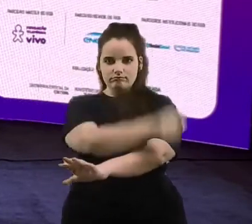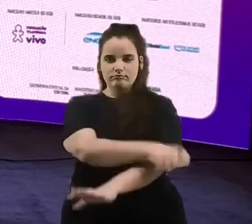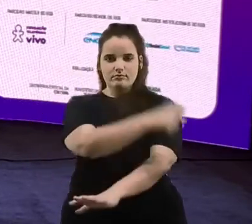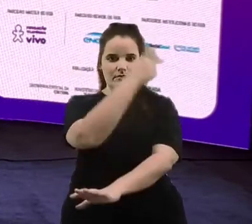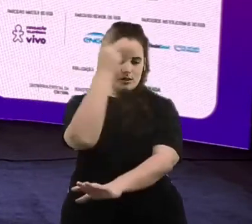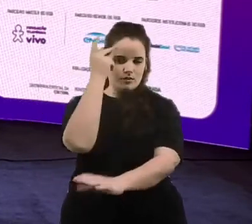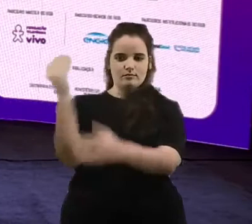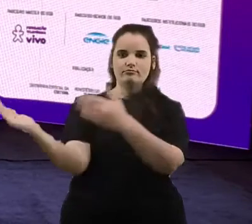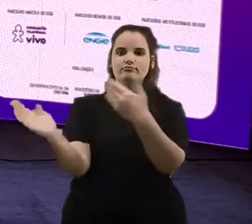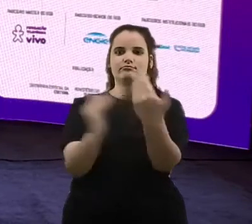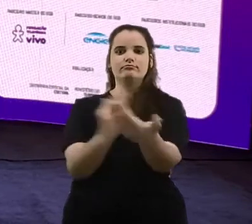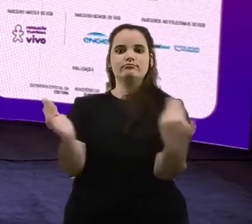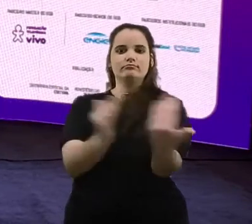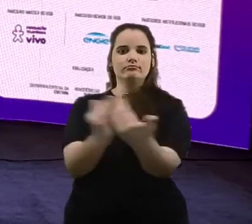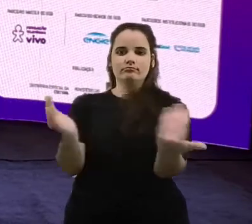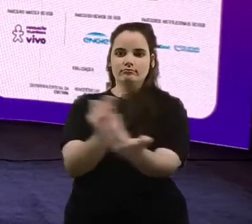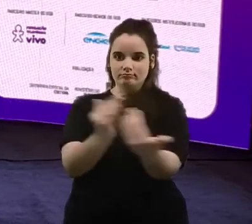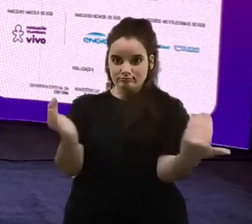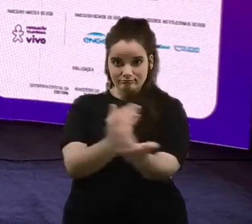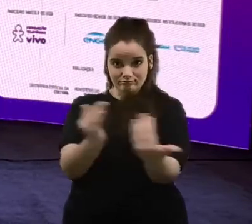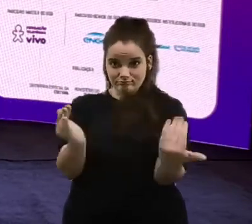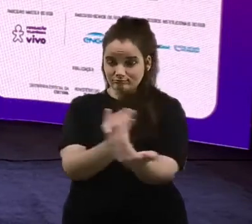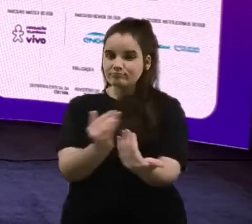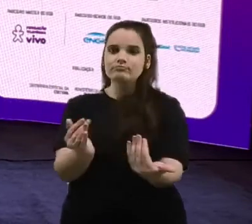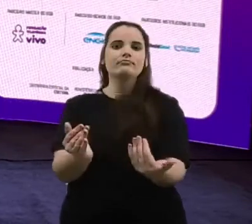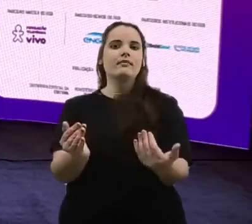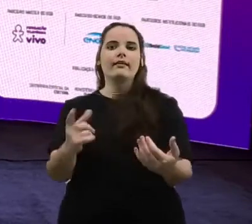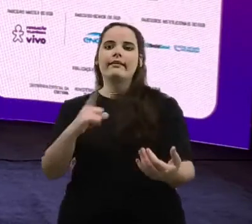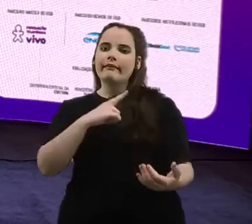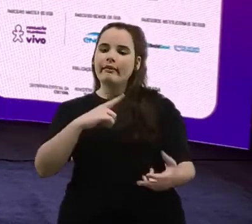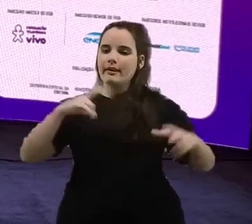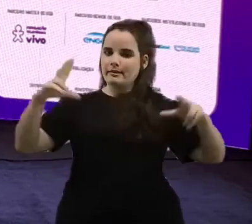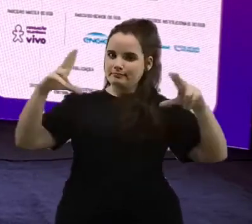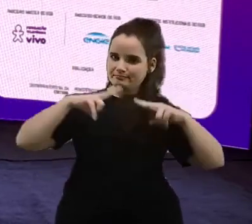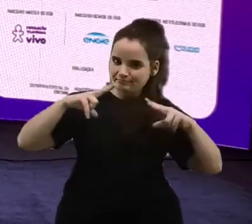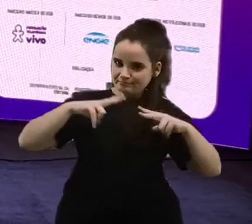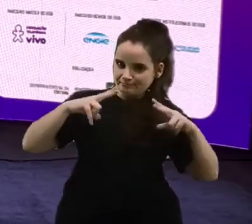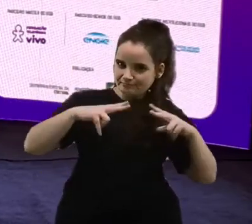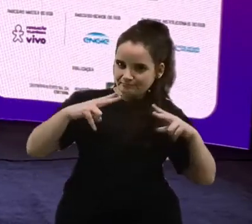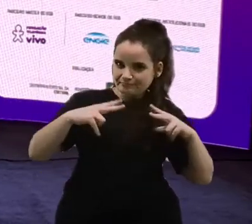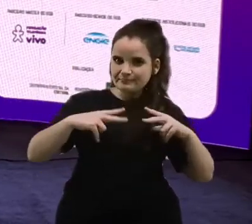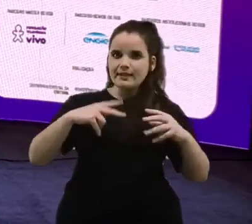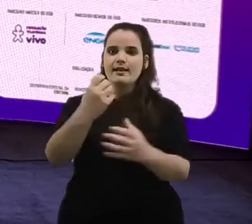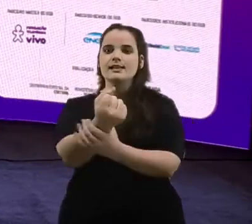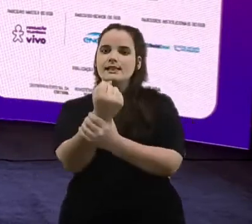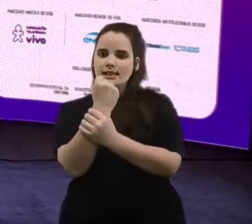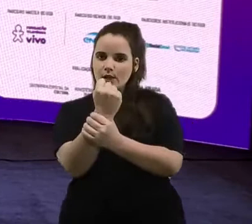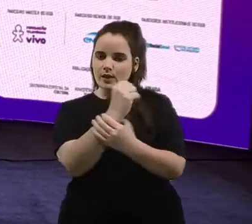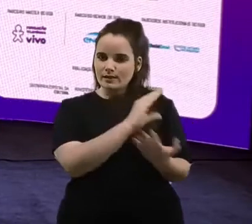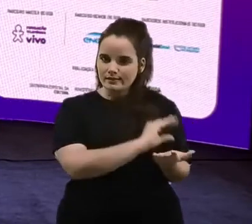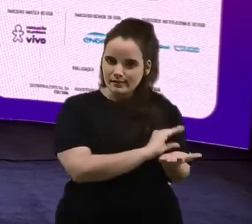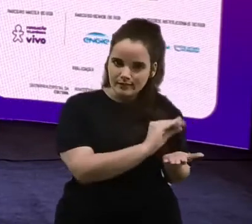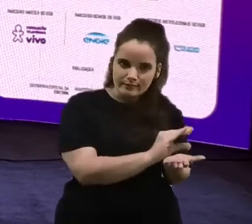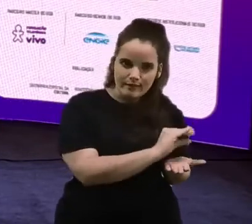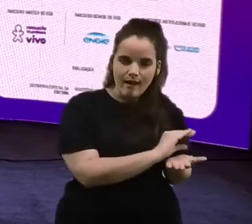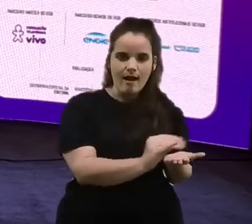questões de privacidade, segurança, anonimização desses dados, né? Não haver nenhum tipo de problema